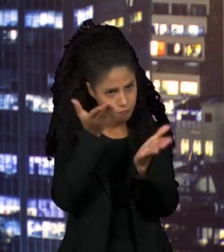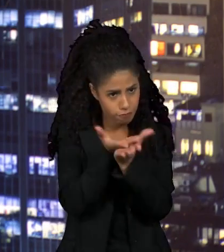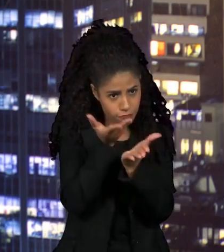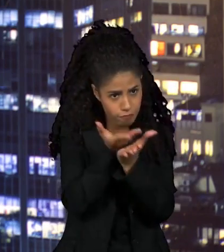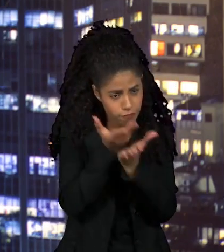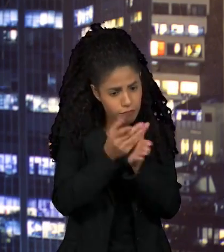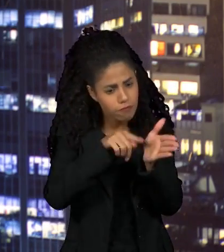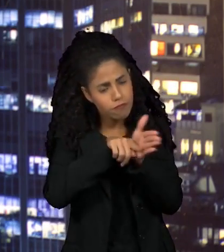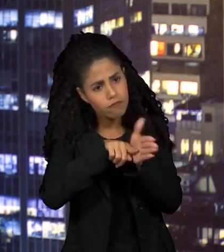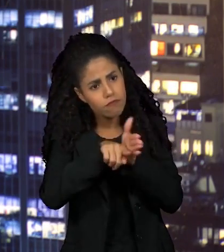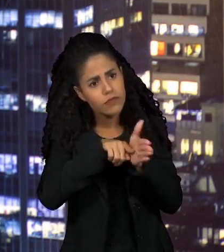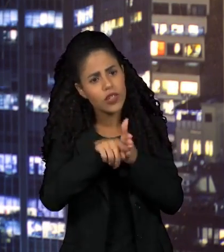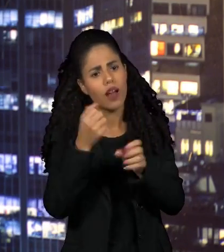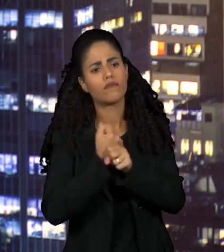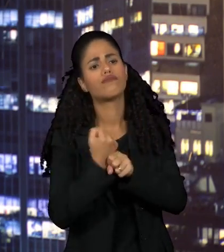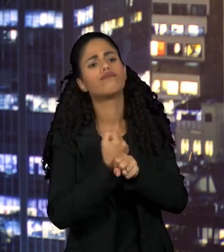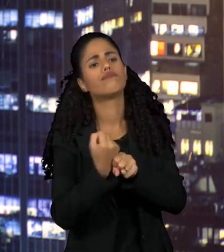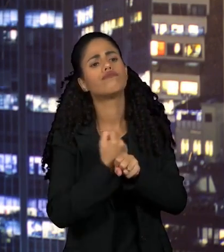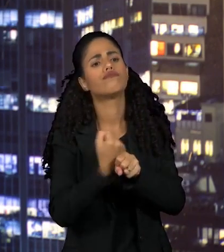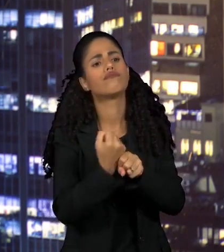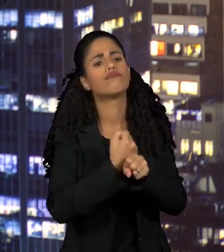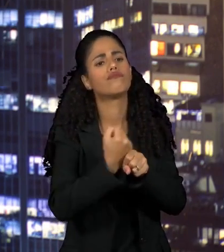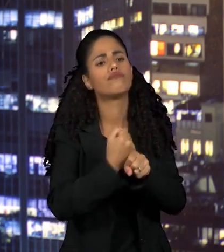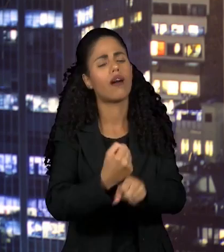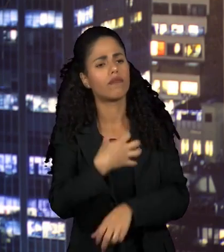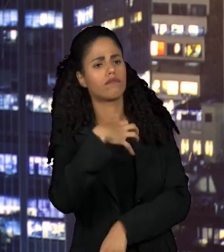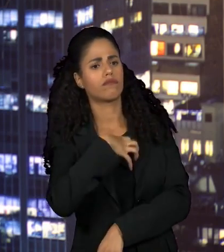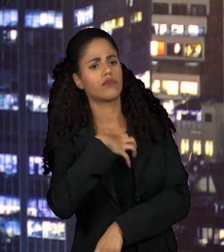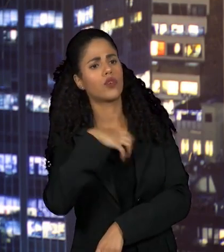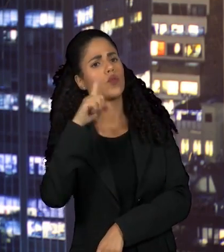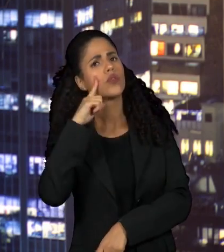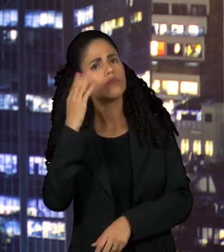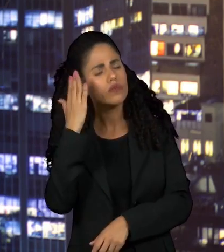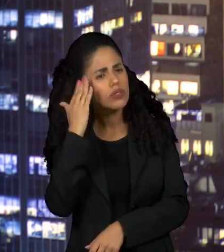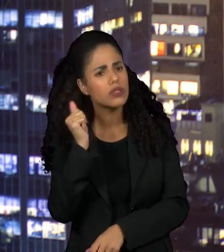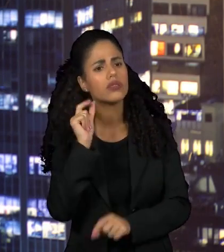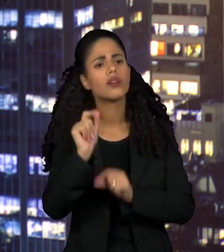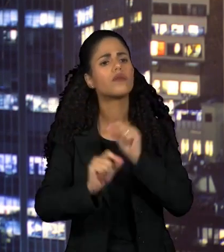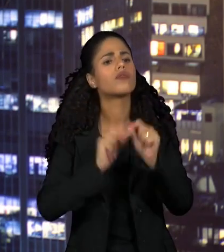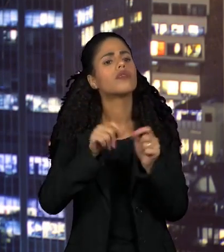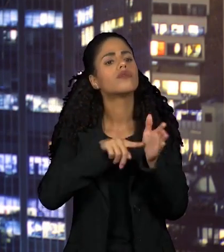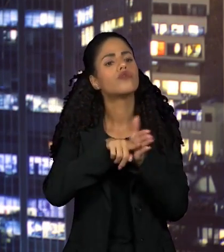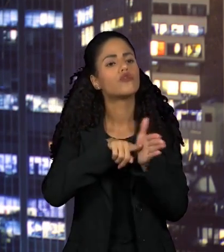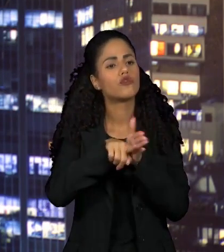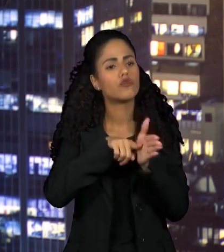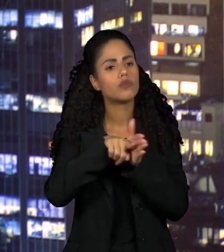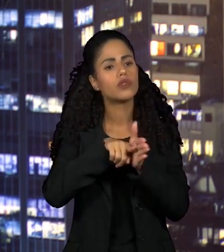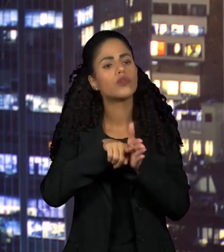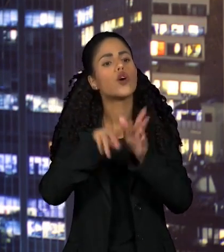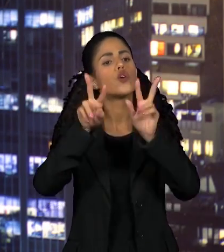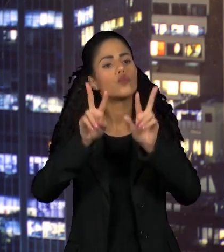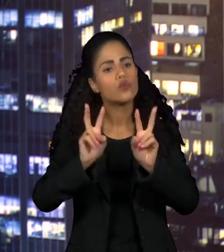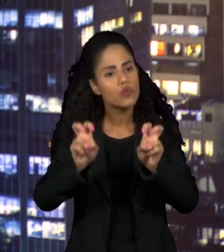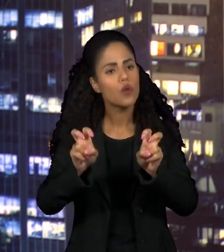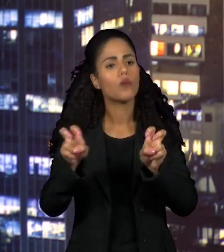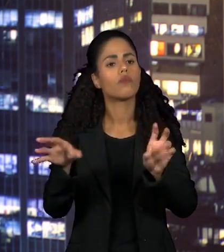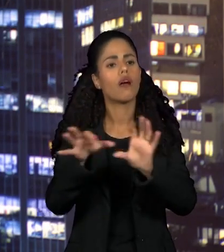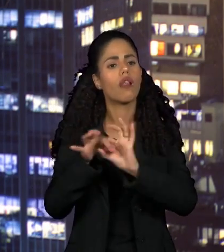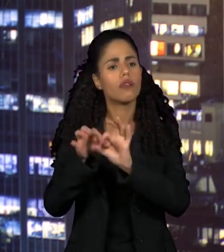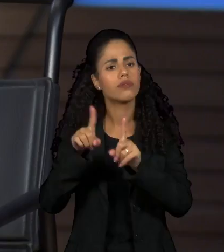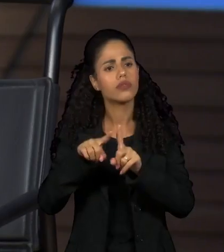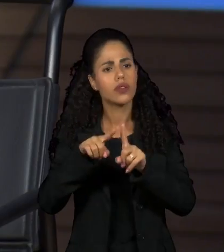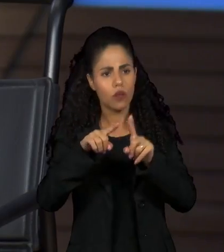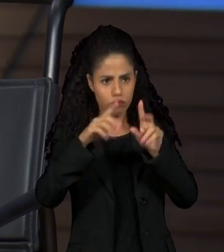consumo consciente há décadas, né? E, nesse sentido, o que você pode trazer para a gente de pesquisa nessa relação do consumidor com o